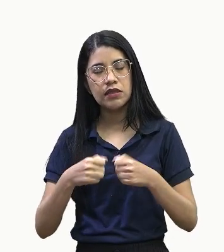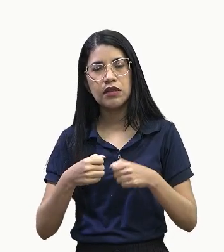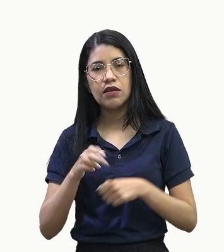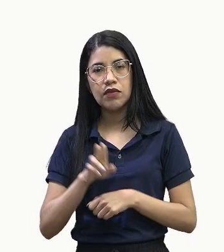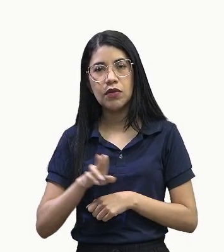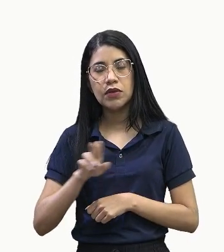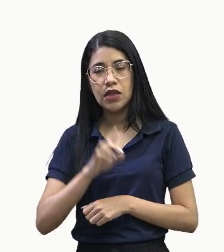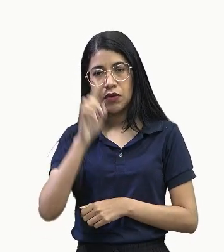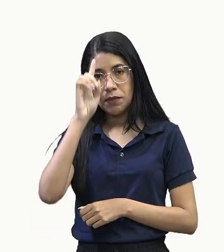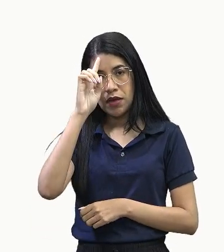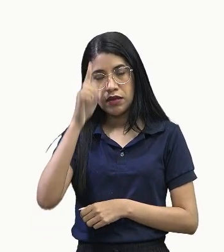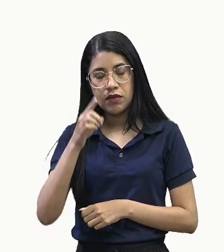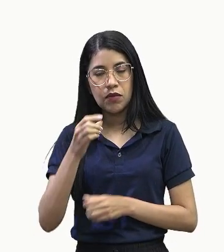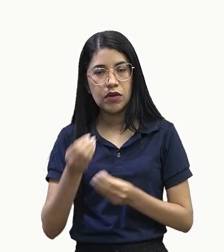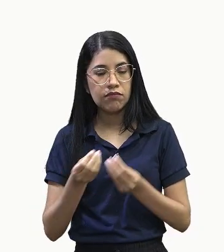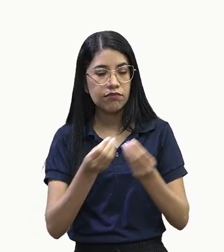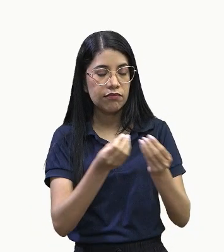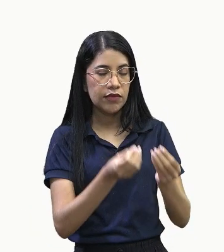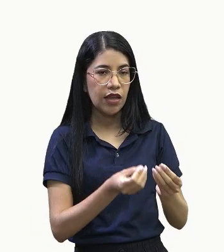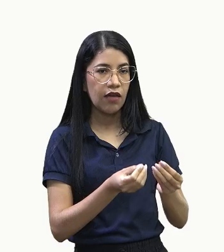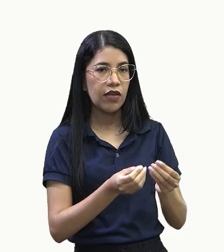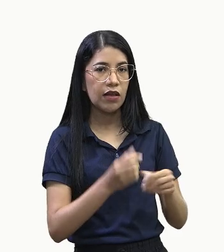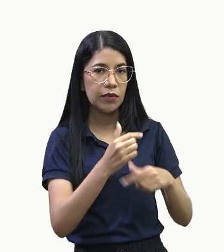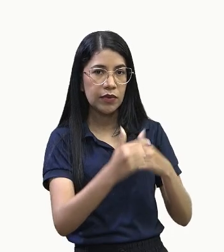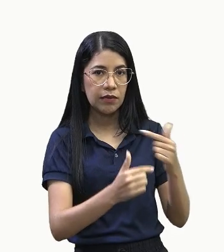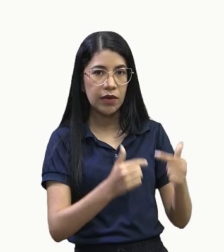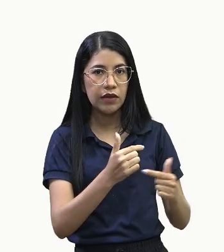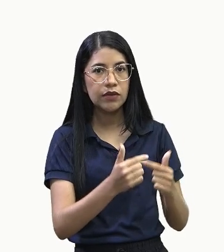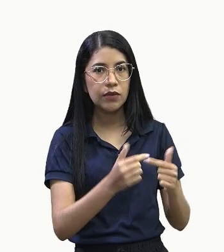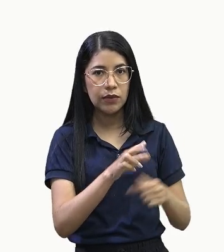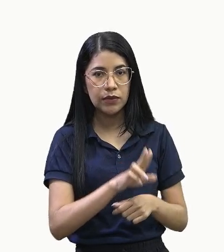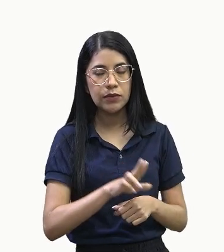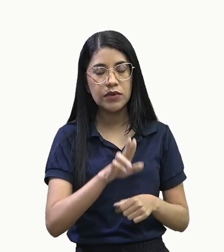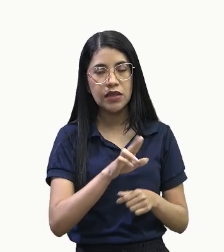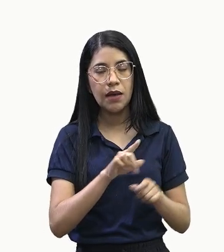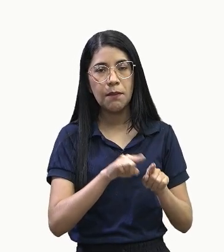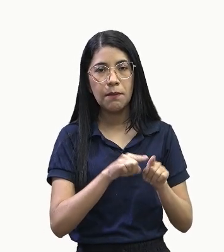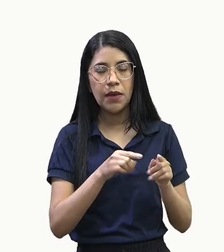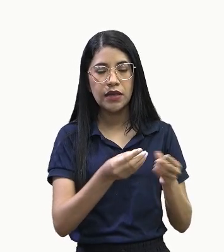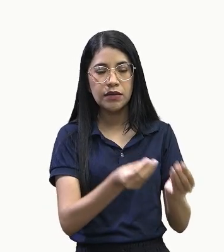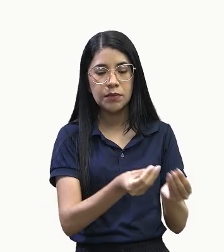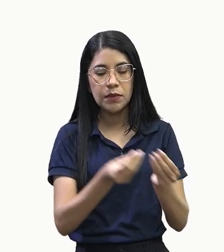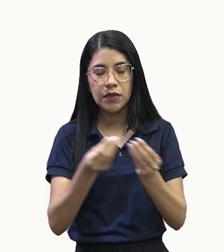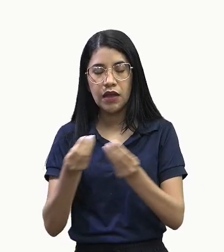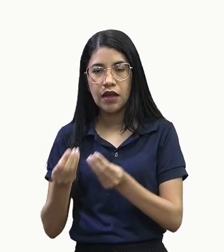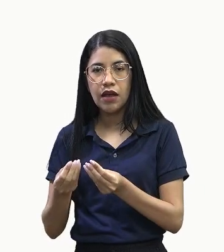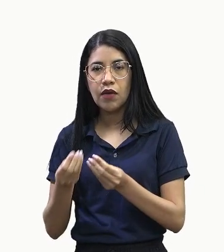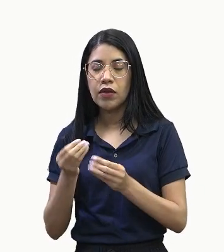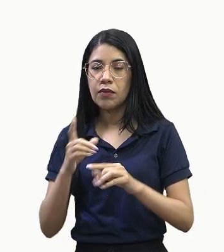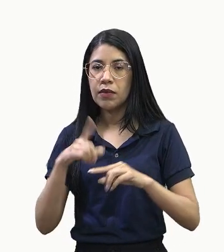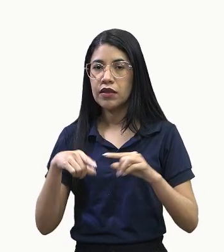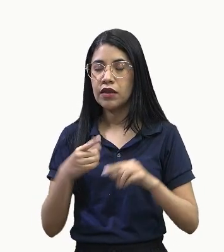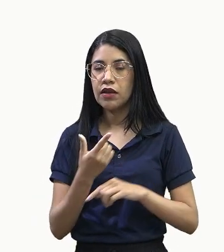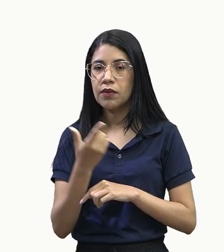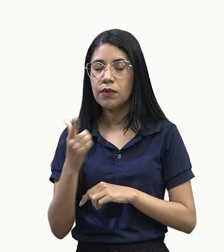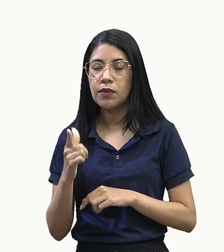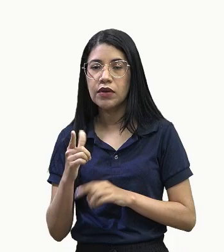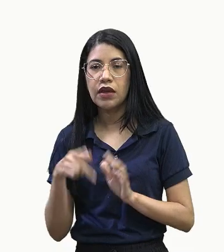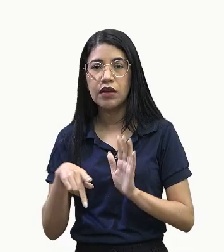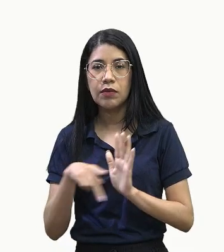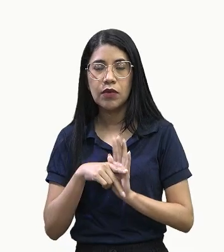patrão fornecia para o seu seringueiro em troca de outro produto que, no caso, era a